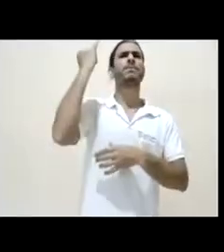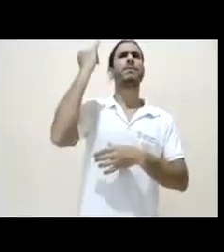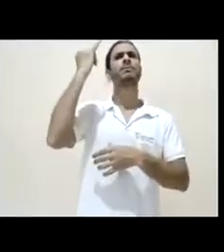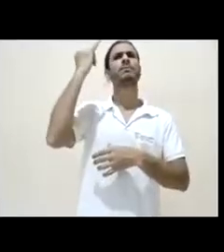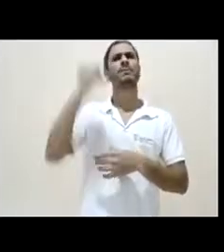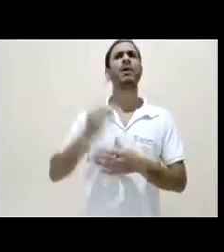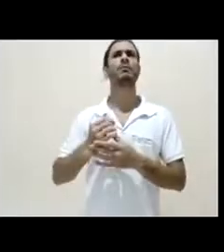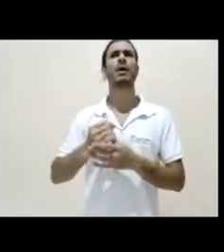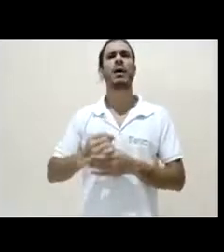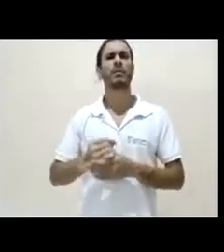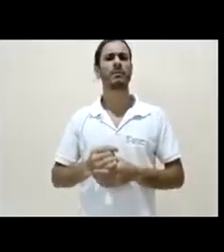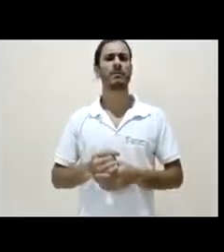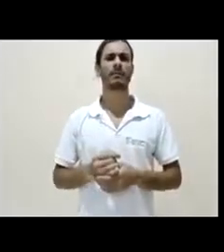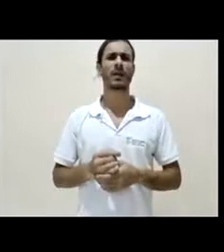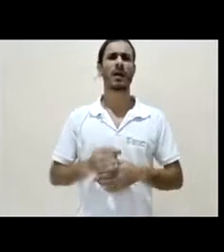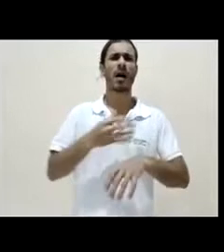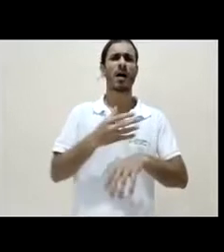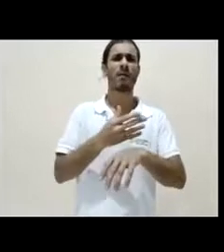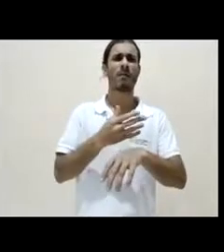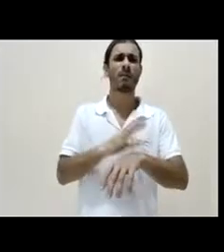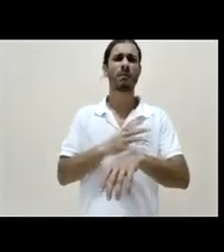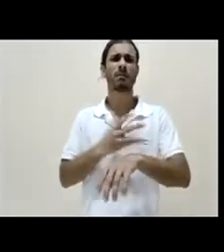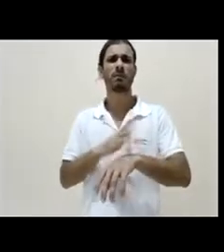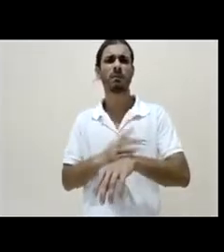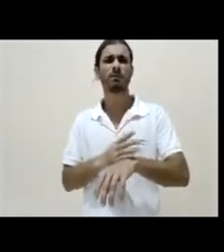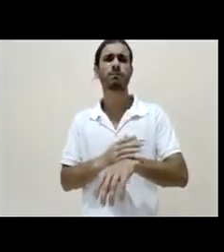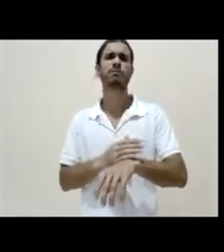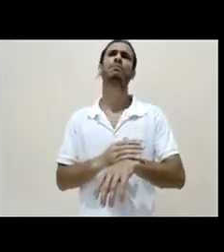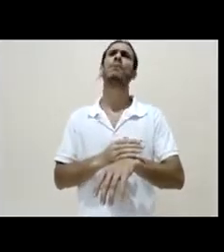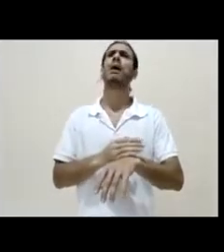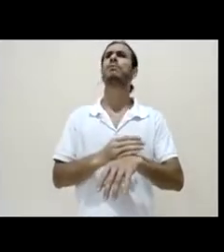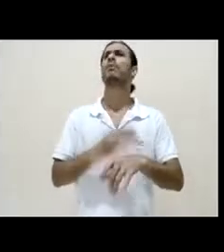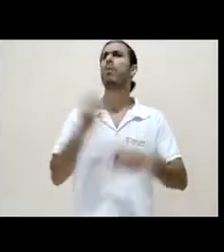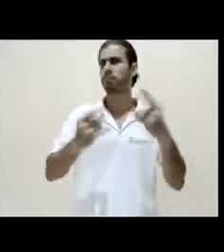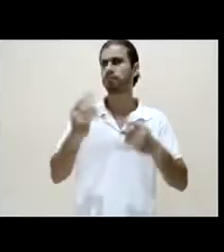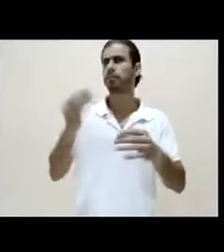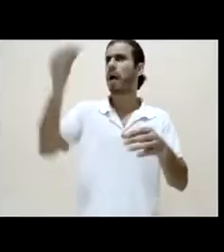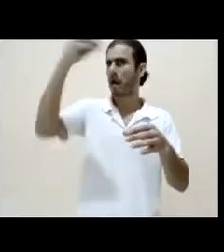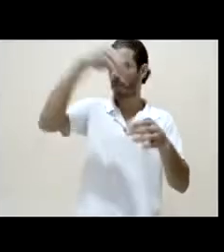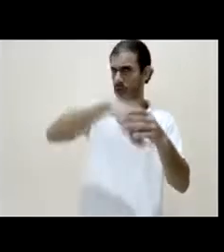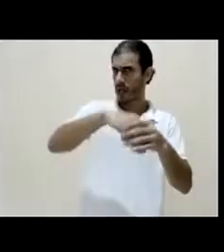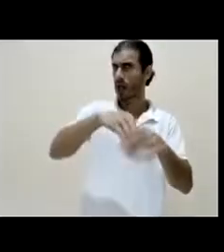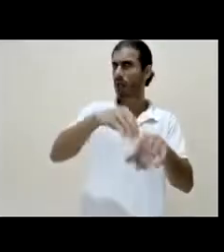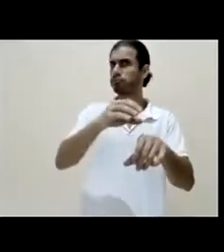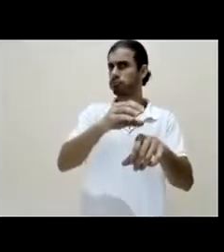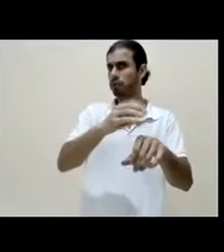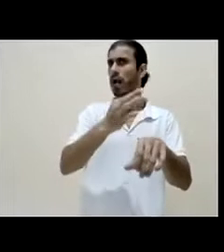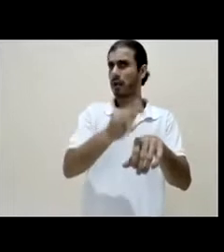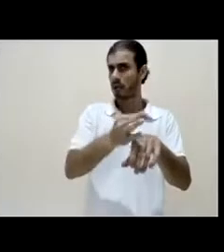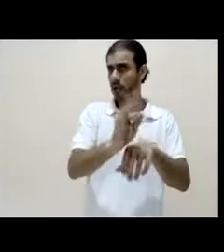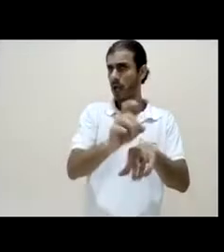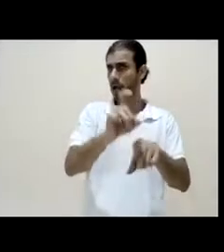agropecuária. E também o pensamento computacional dos professores, né? Porque que desenvolvendo o pensamento